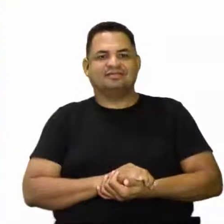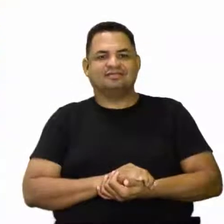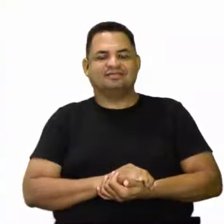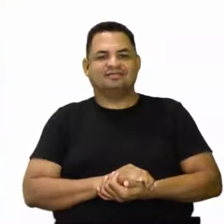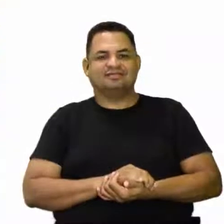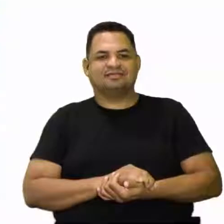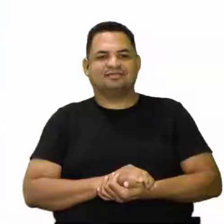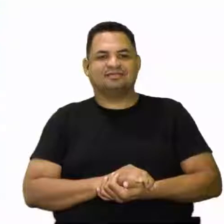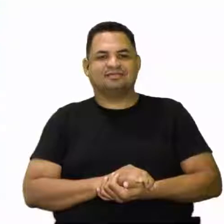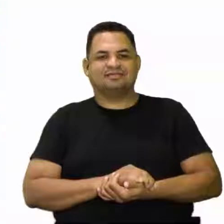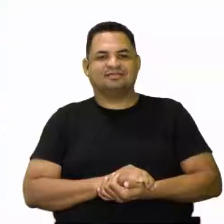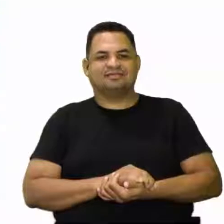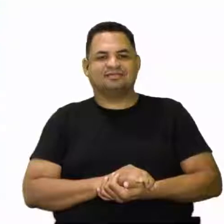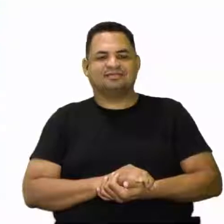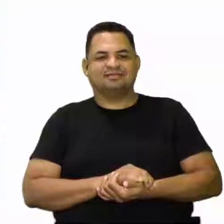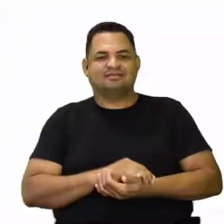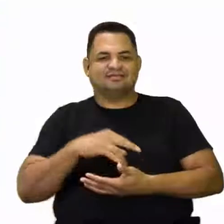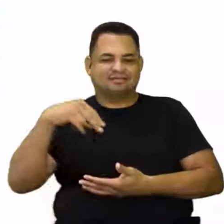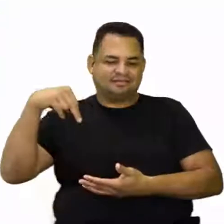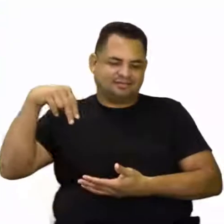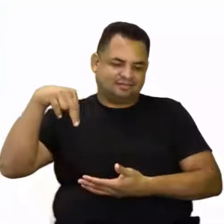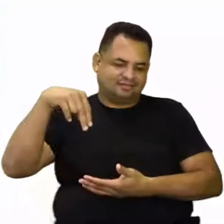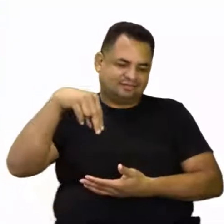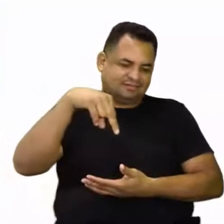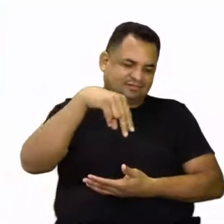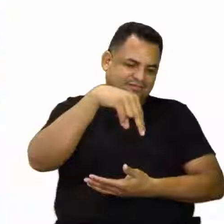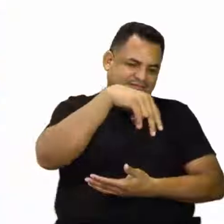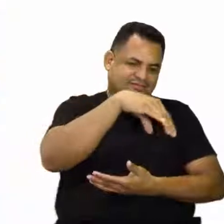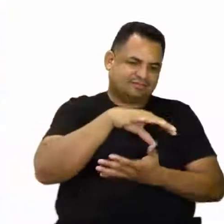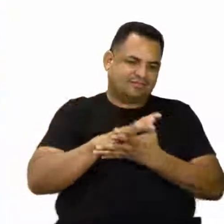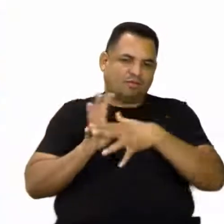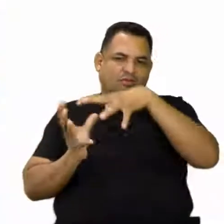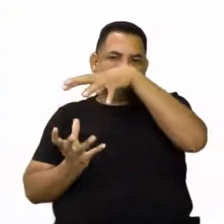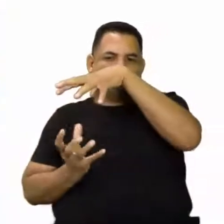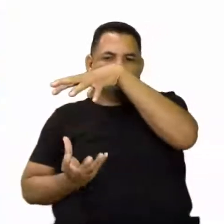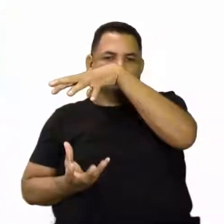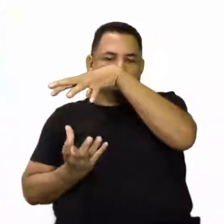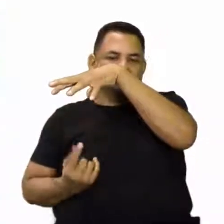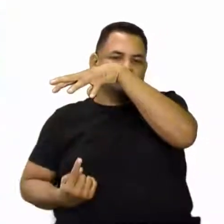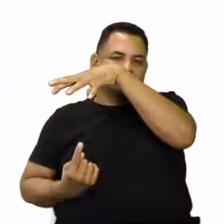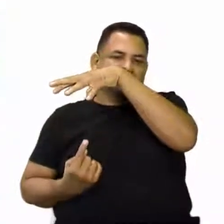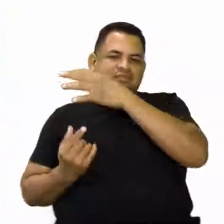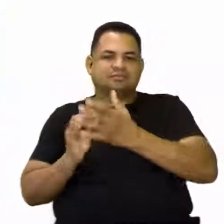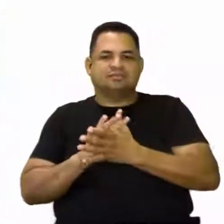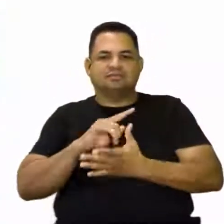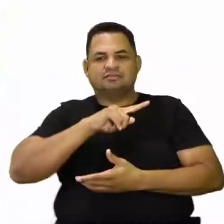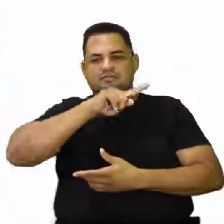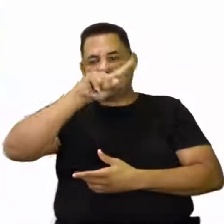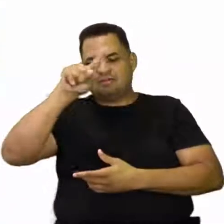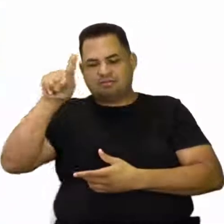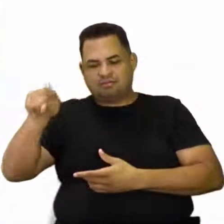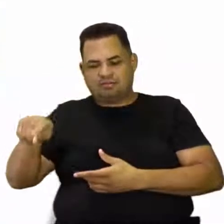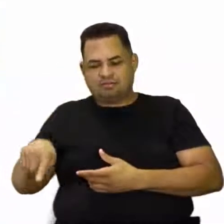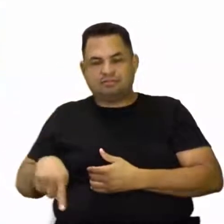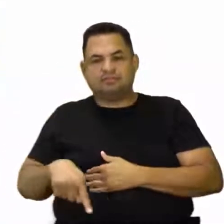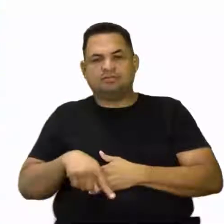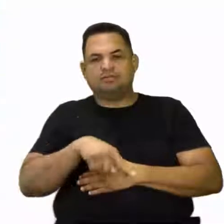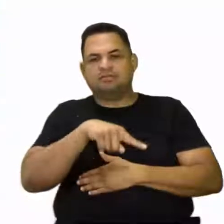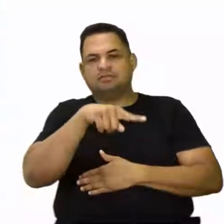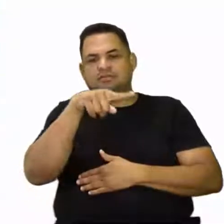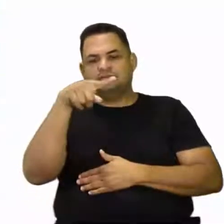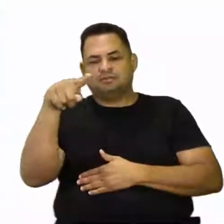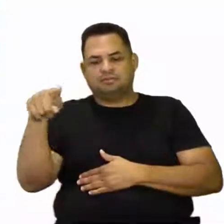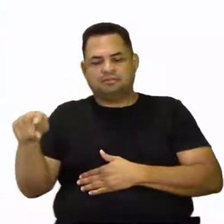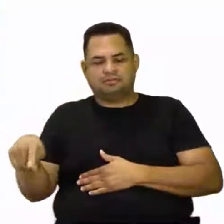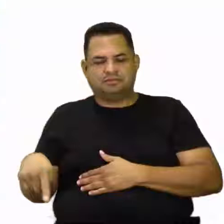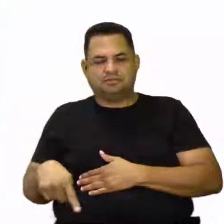Caminaria hasta el polo. Caminharia até o polo. Daria la volta al mundo em 8